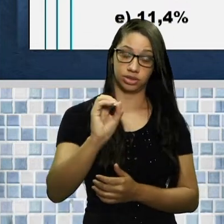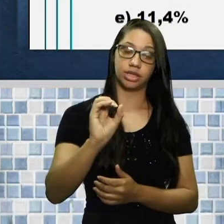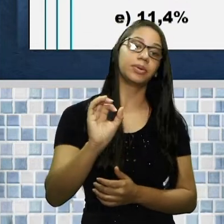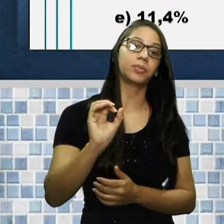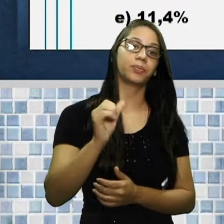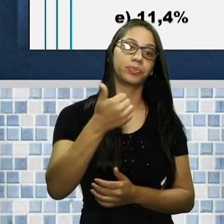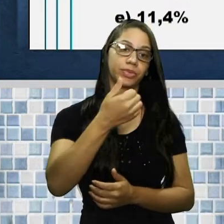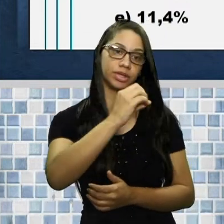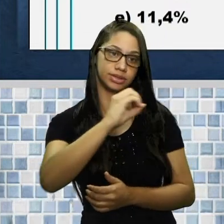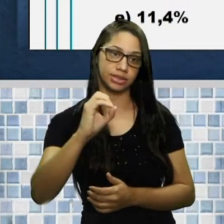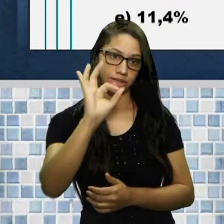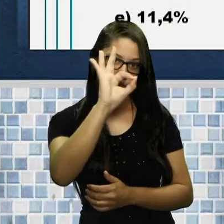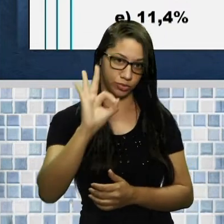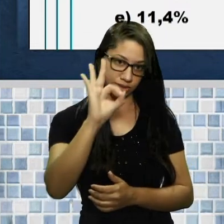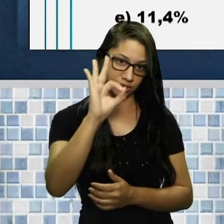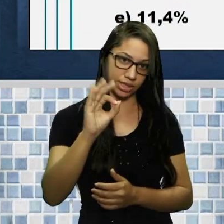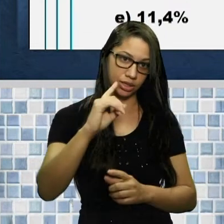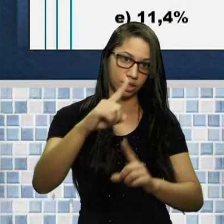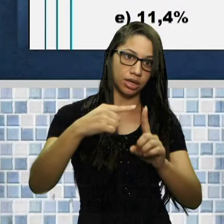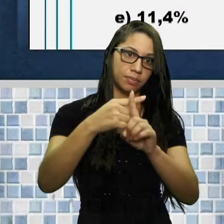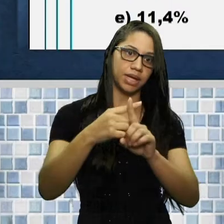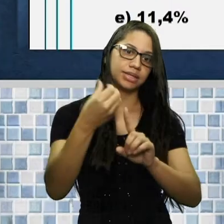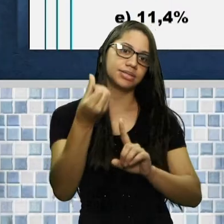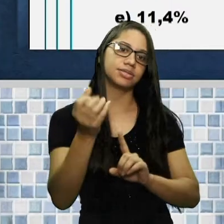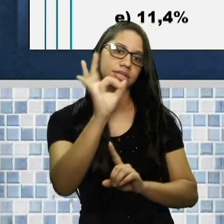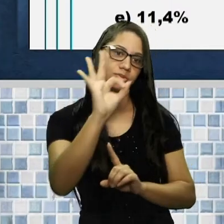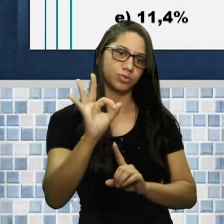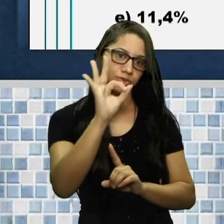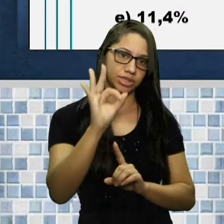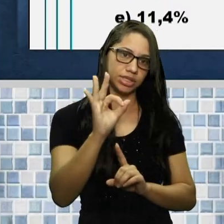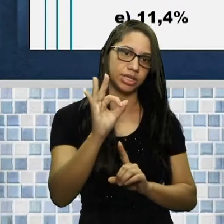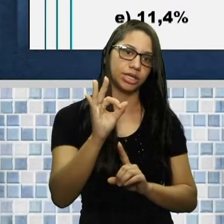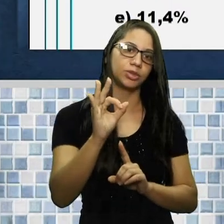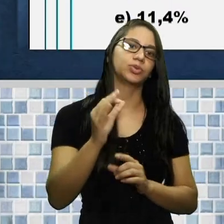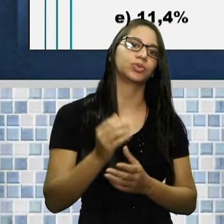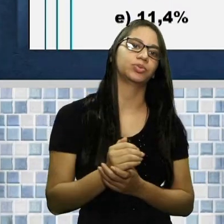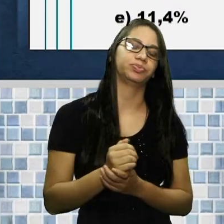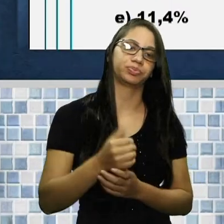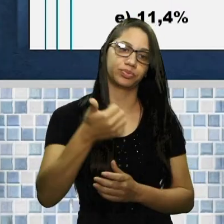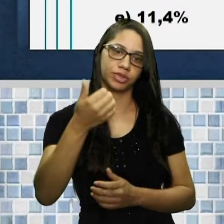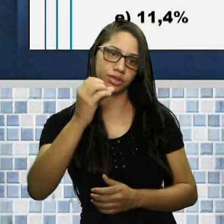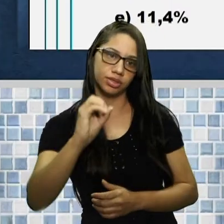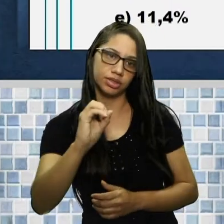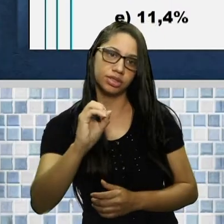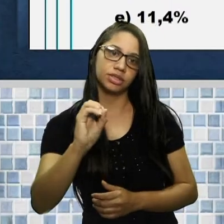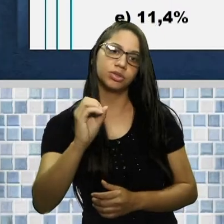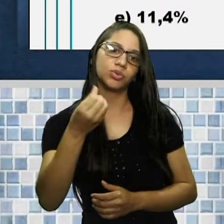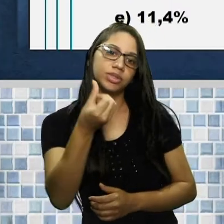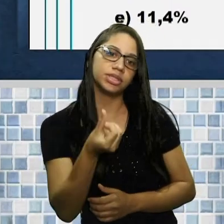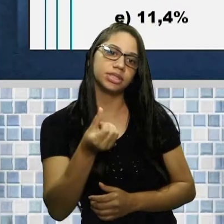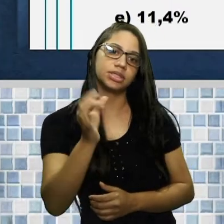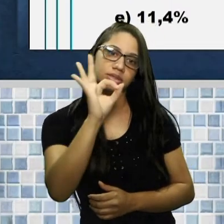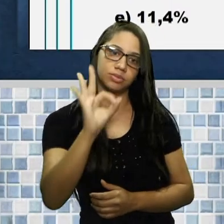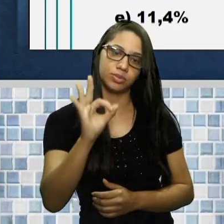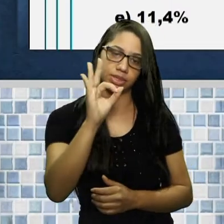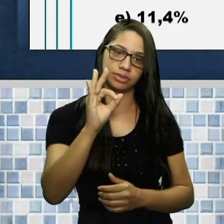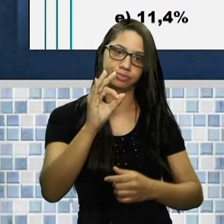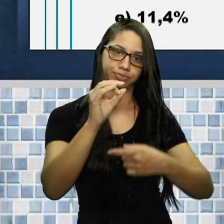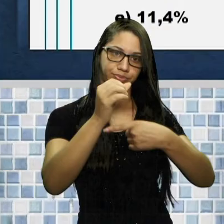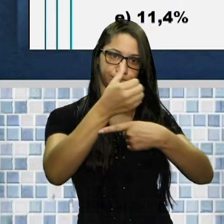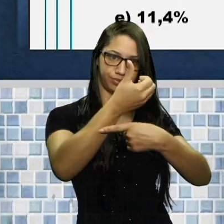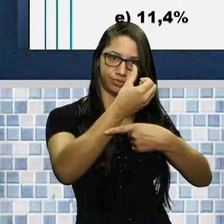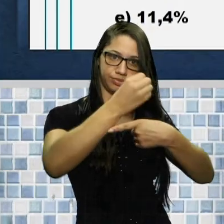o 100. 100% mais 6% vai dar 106%. Transformando numa razão